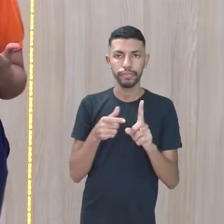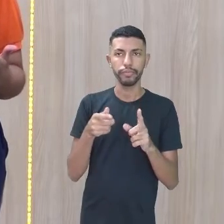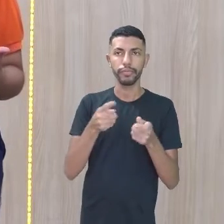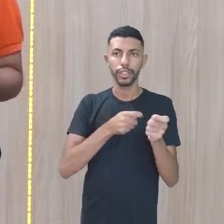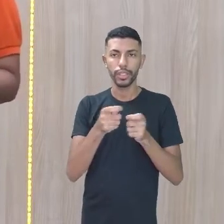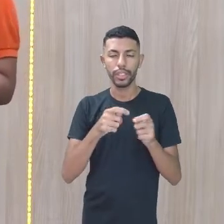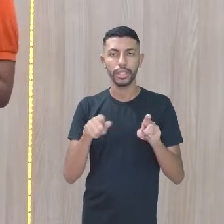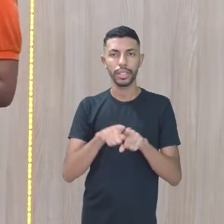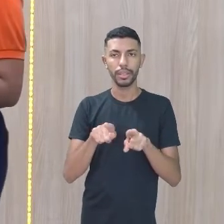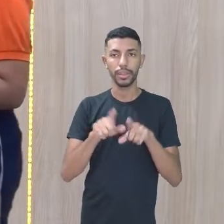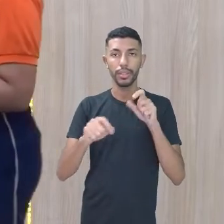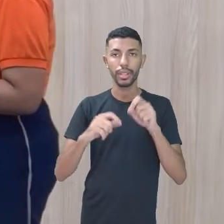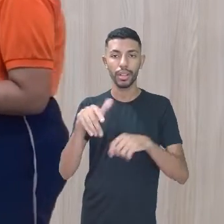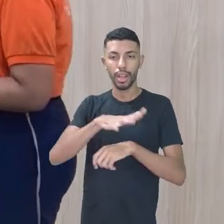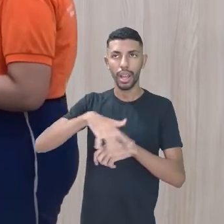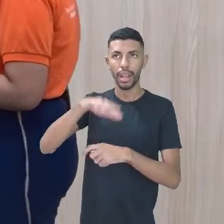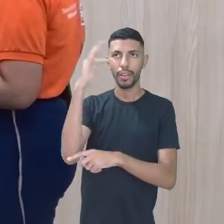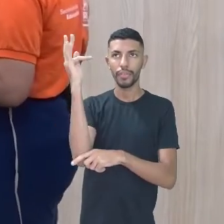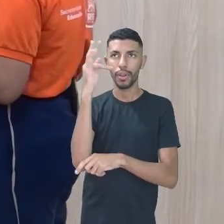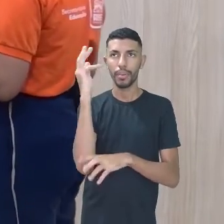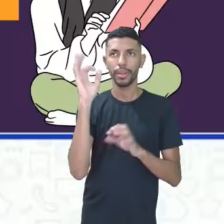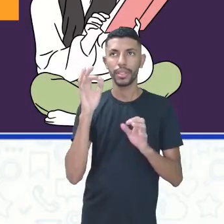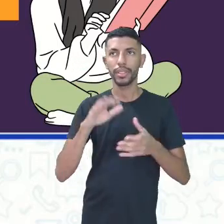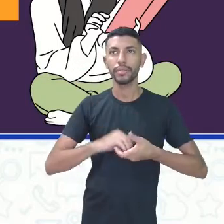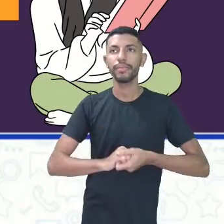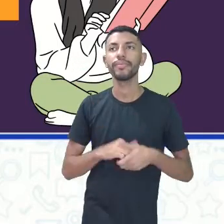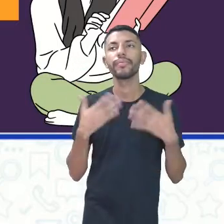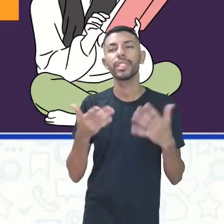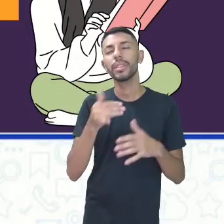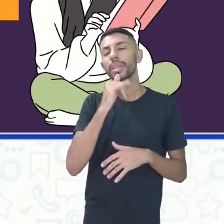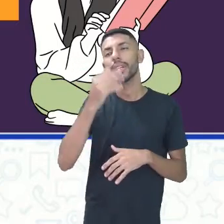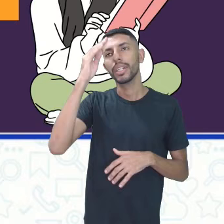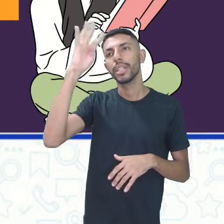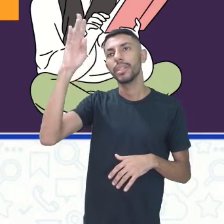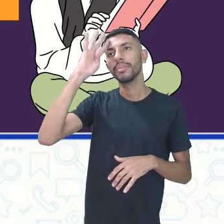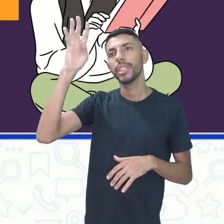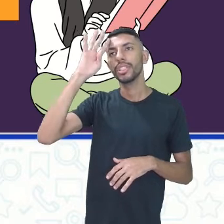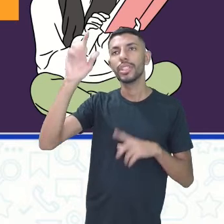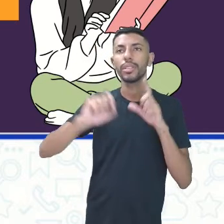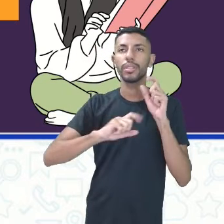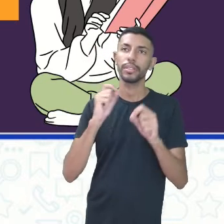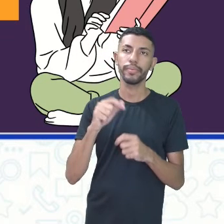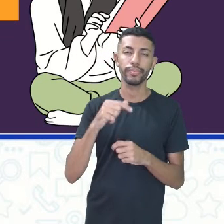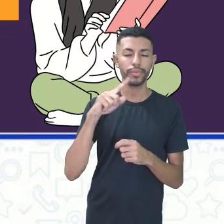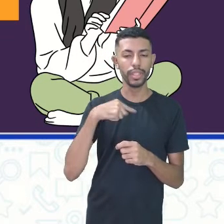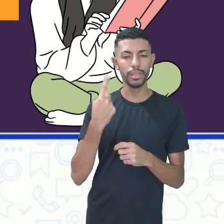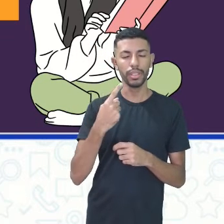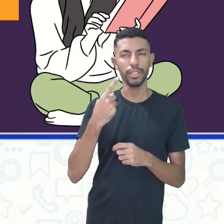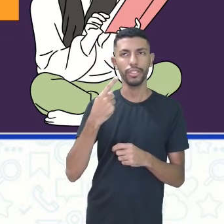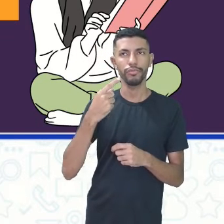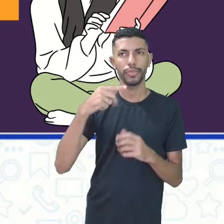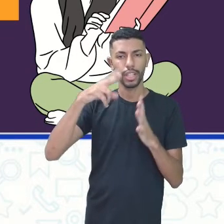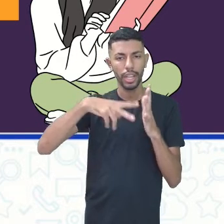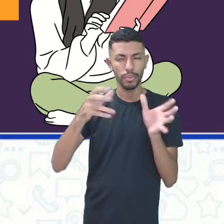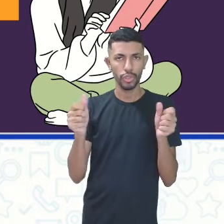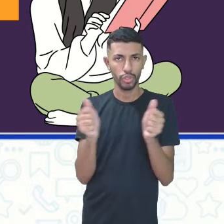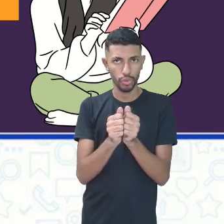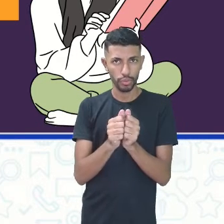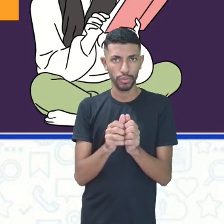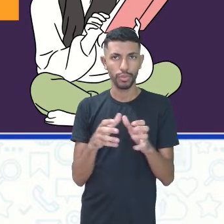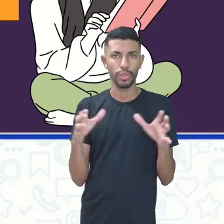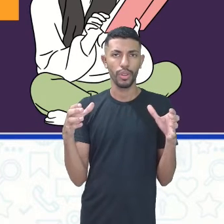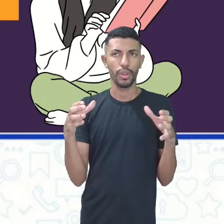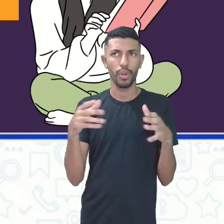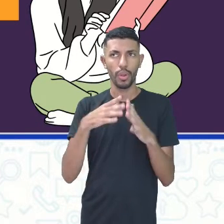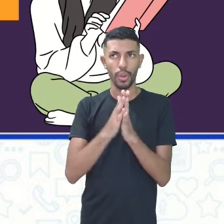mais formal para se fazer. Ó, vamos imaginar uma situação aqui, ó. Imagine que nós lemos coletivamente um livro de